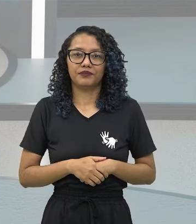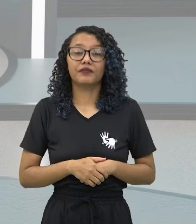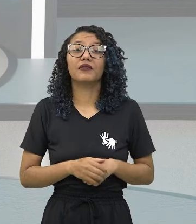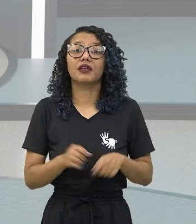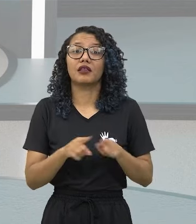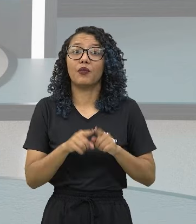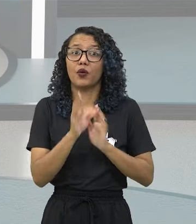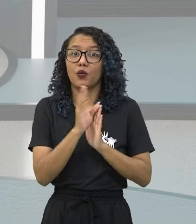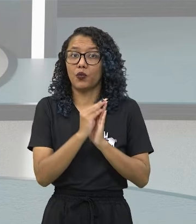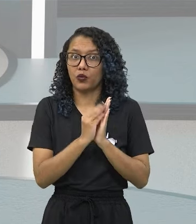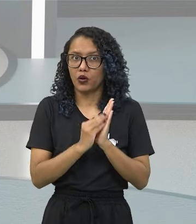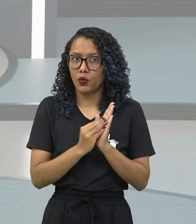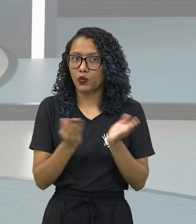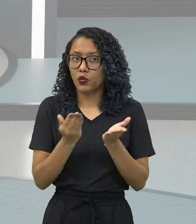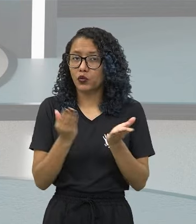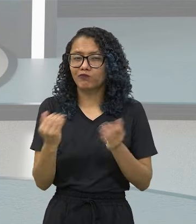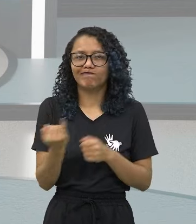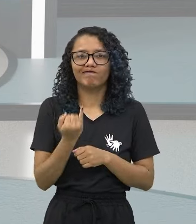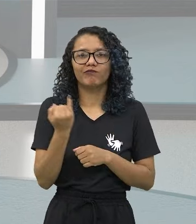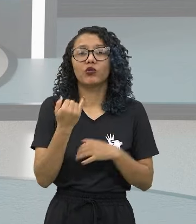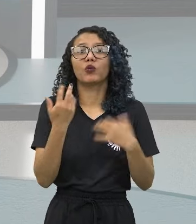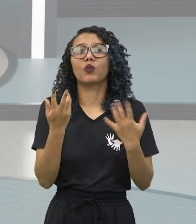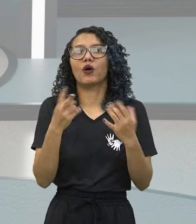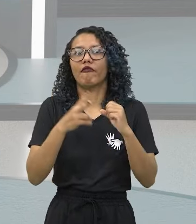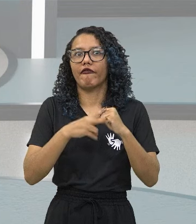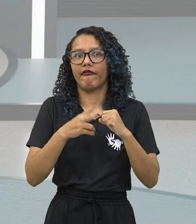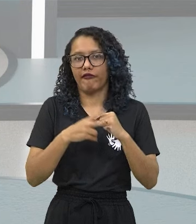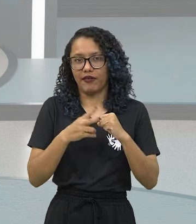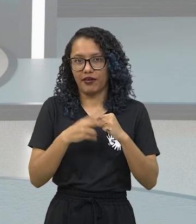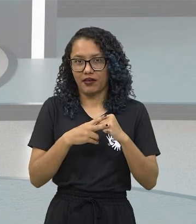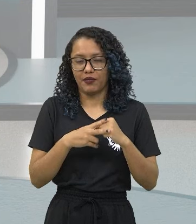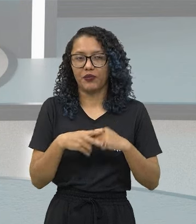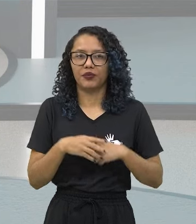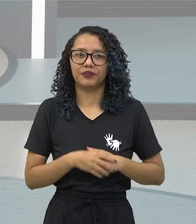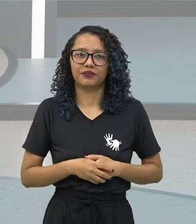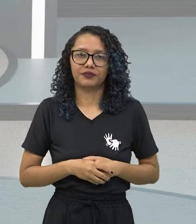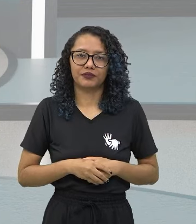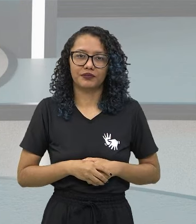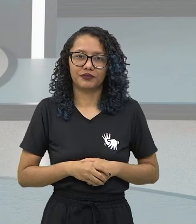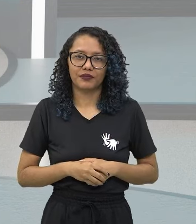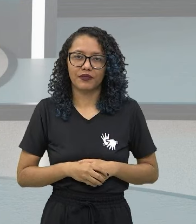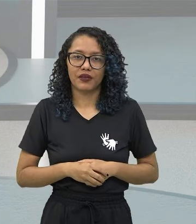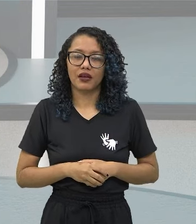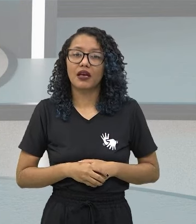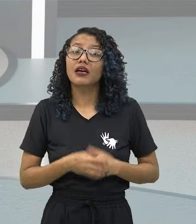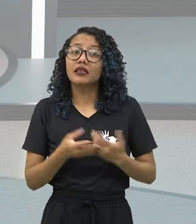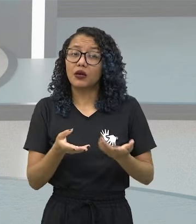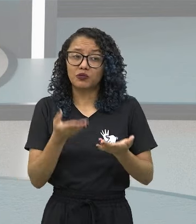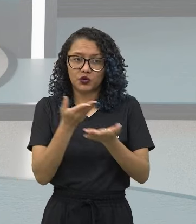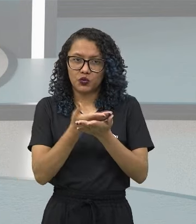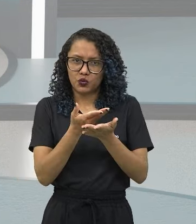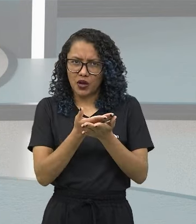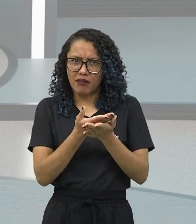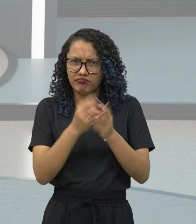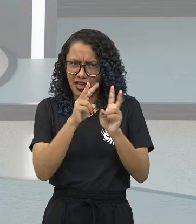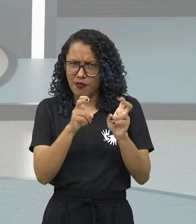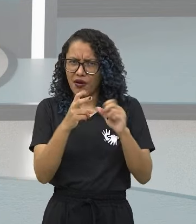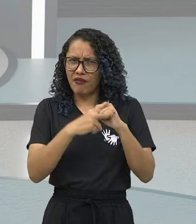muito importante que é verbo. Então, estudar verbo é extremamente essencial